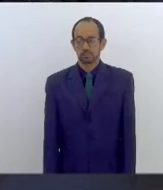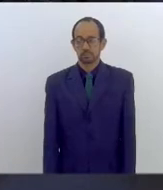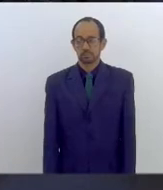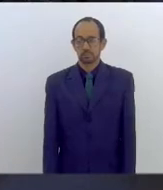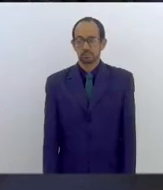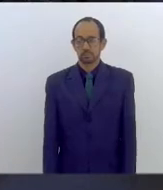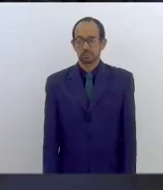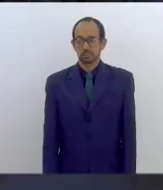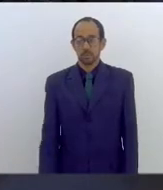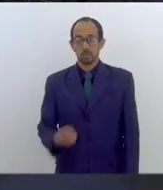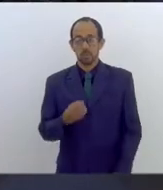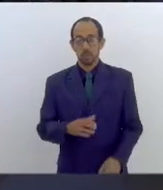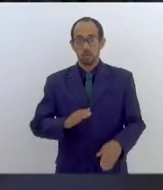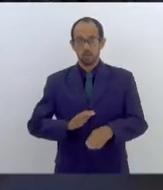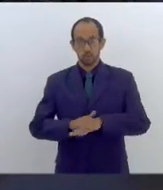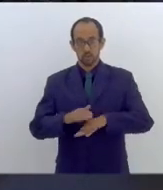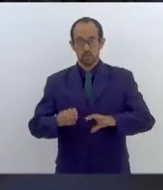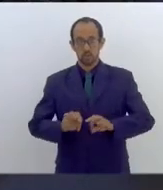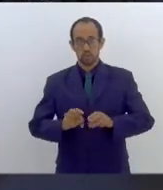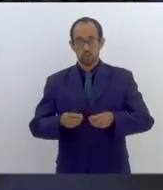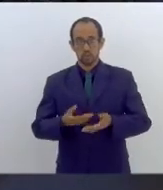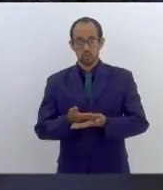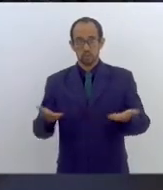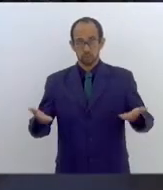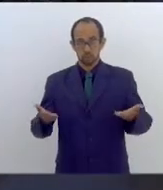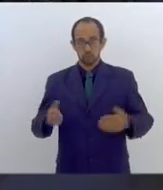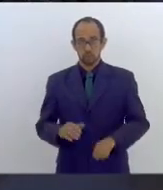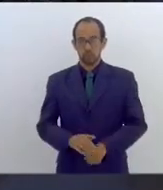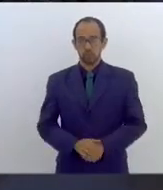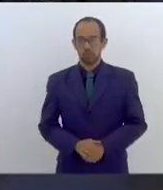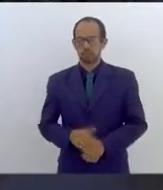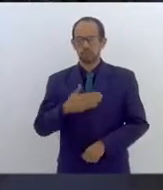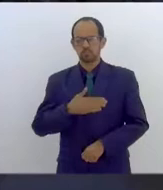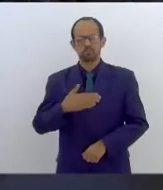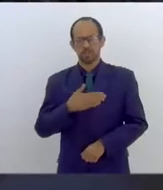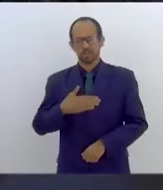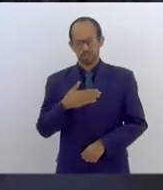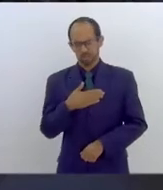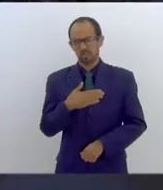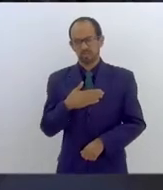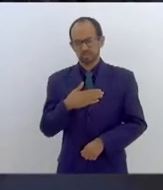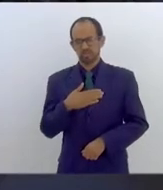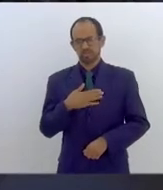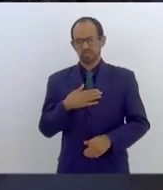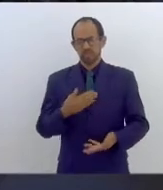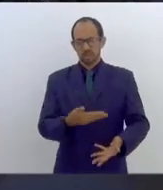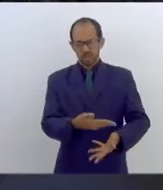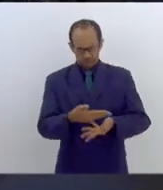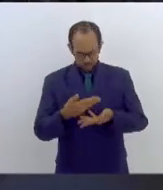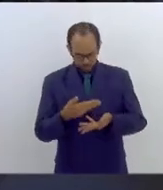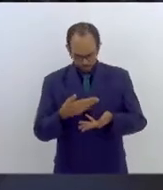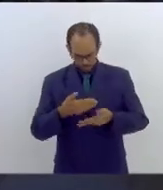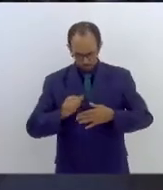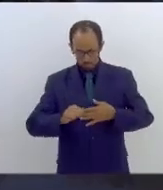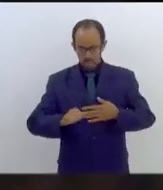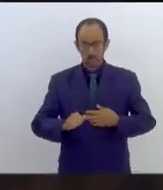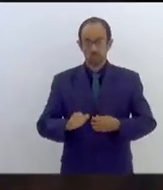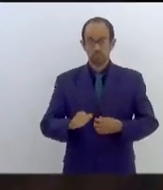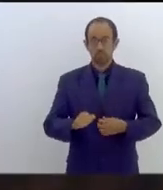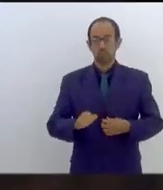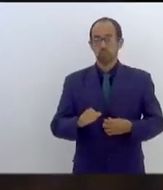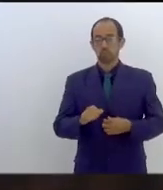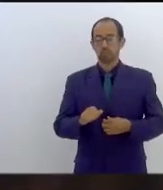Boa noite a todas e todos prazer receber recebemos